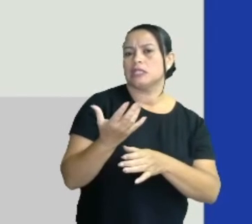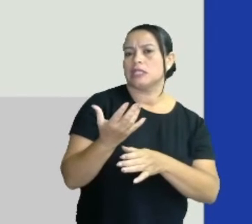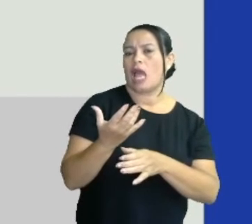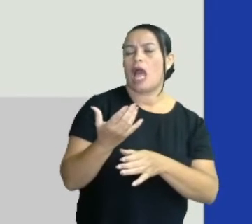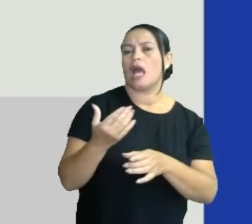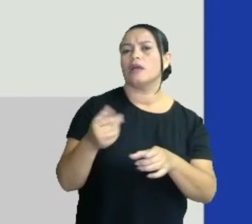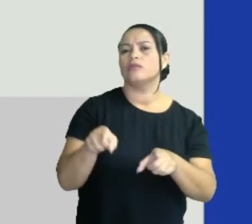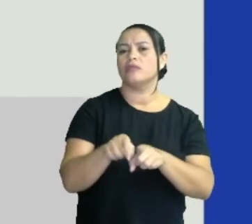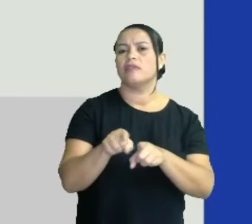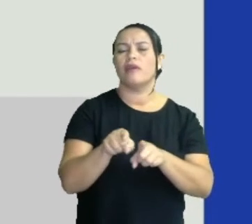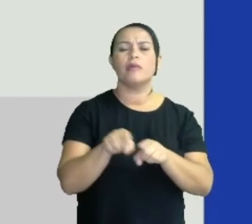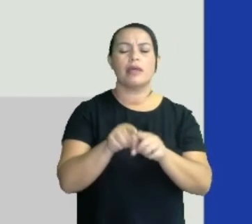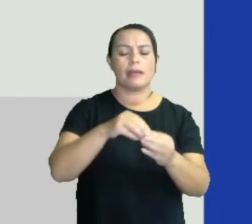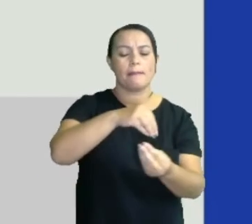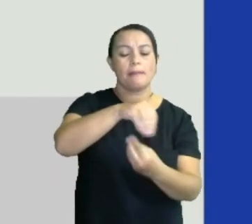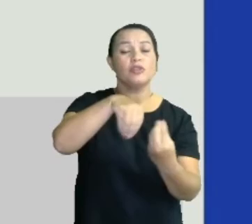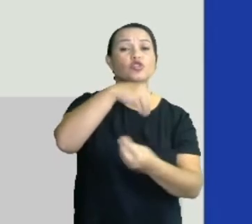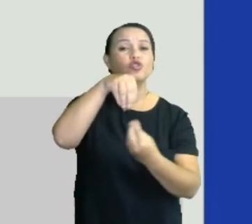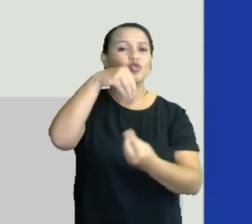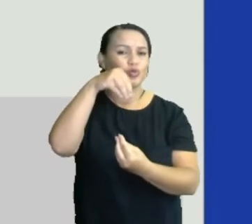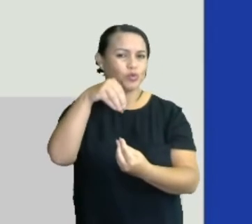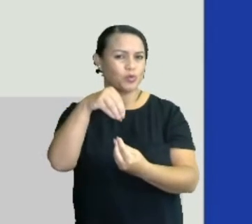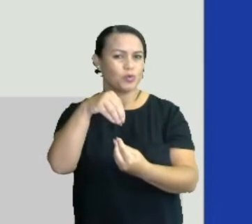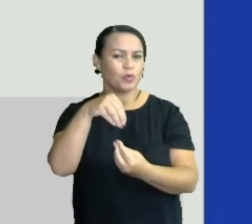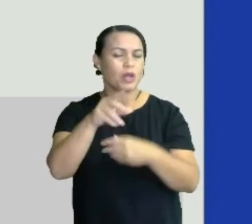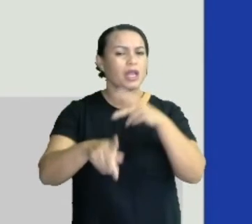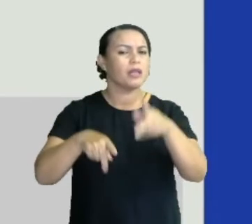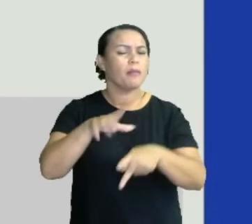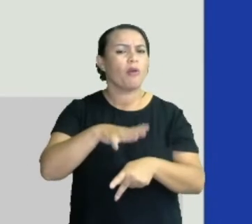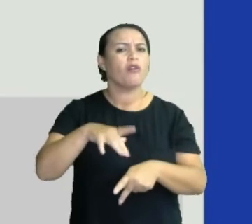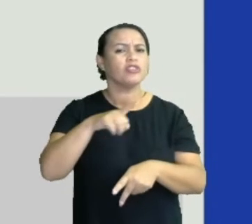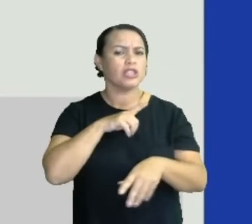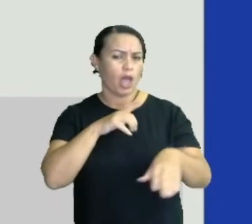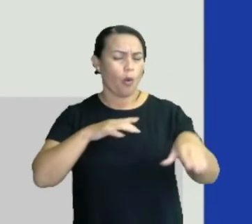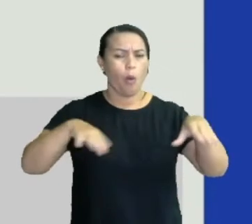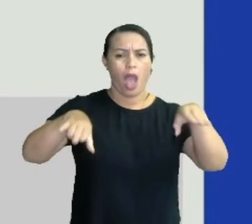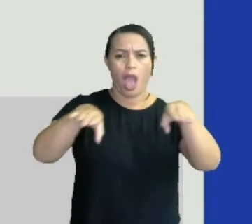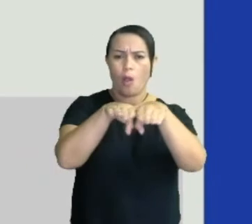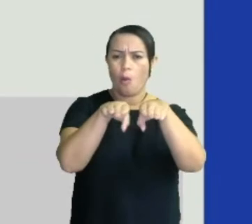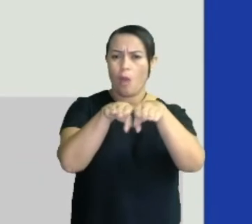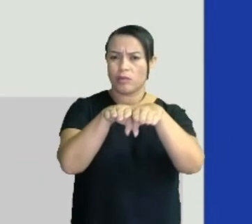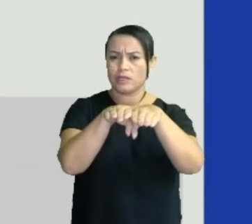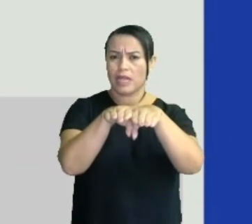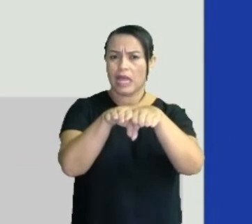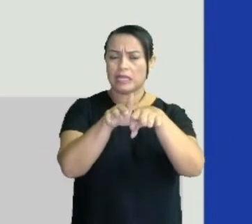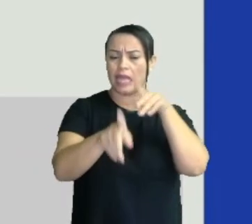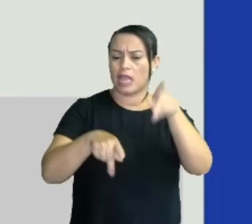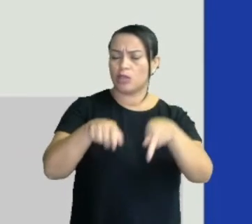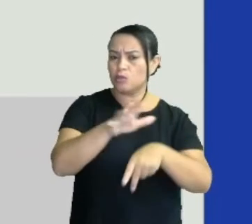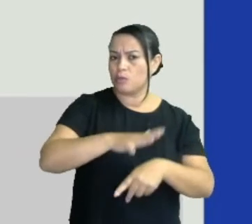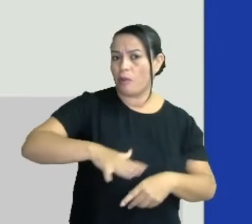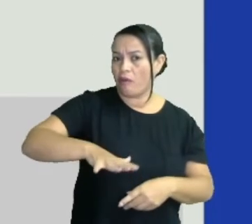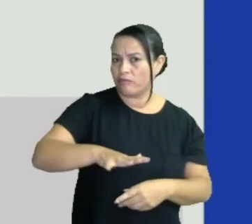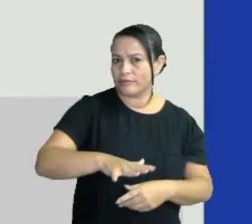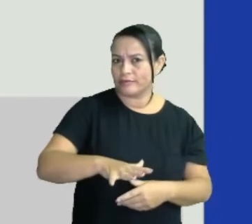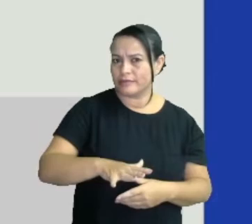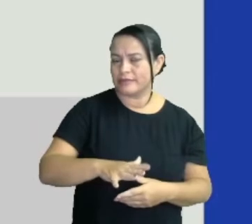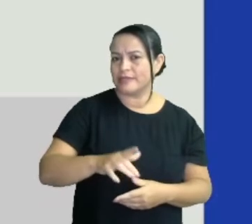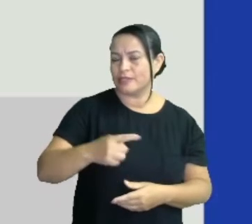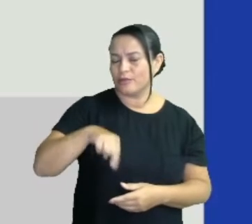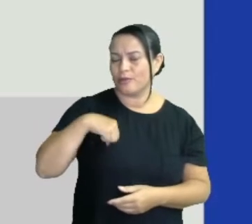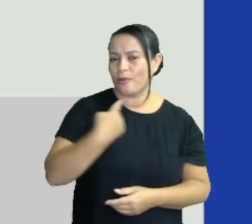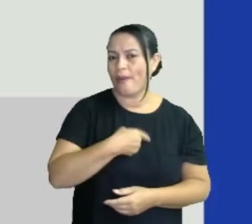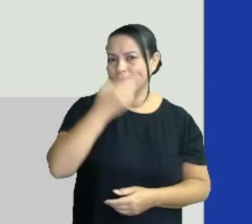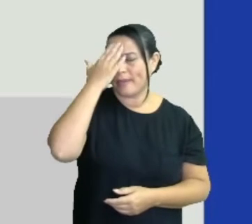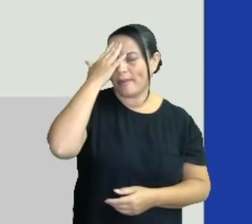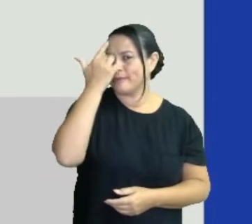teve essa mistura, há uma igualdade entre os povos. E a gente sabe